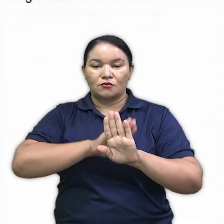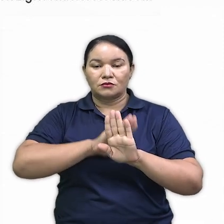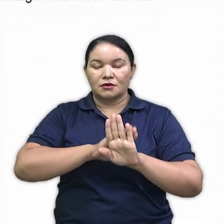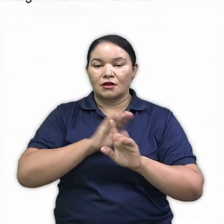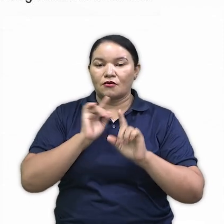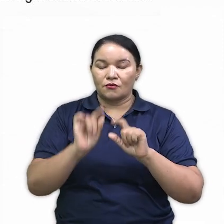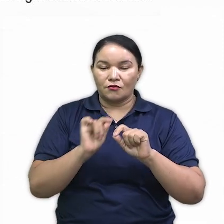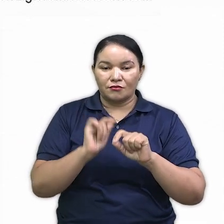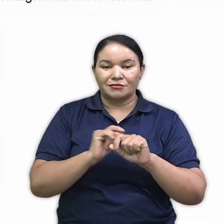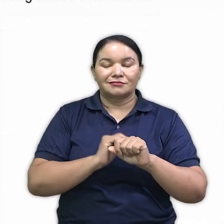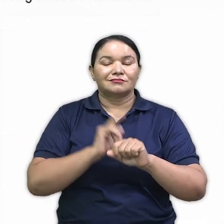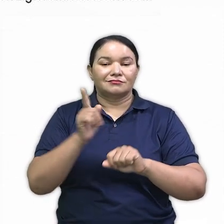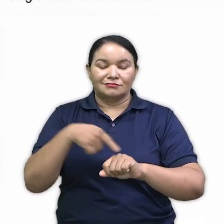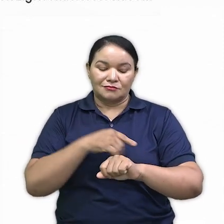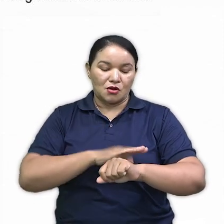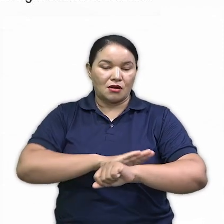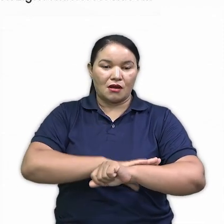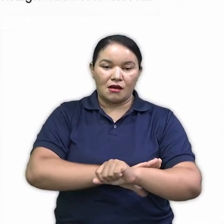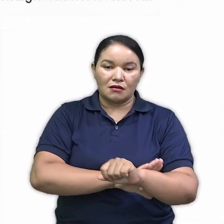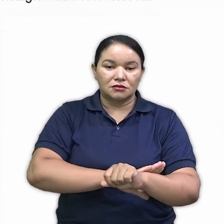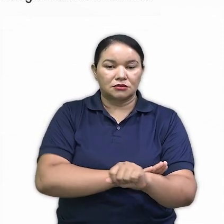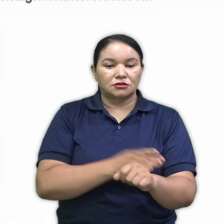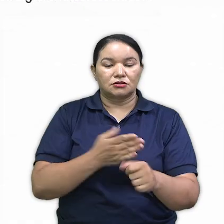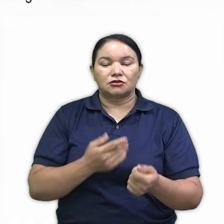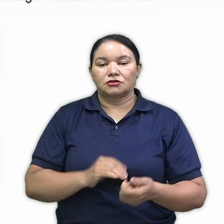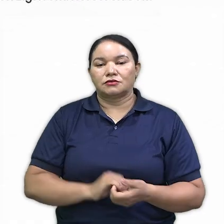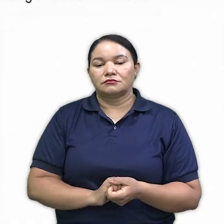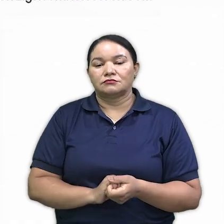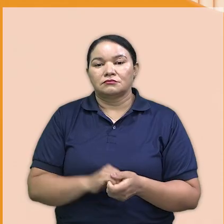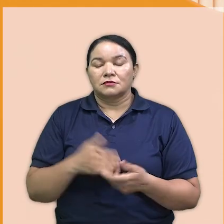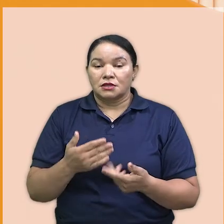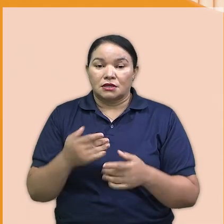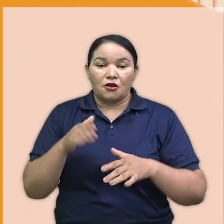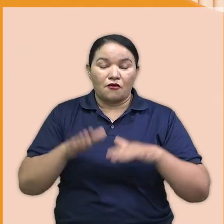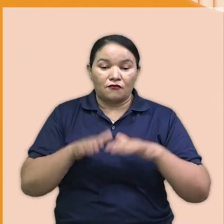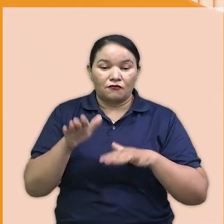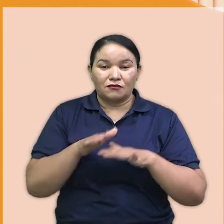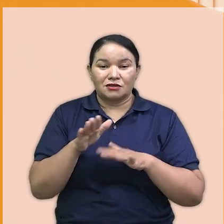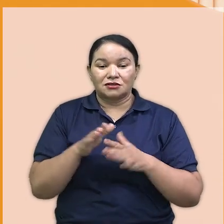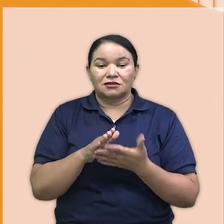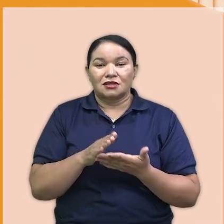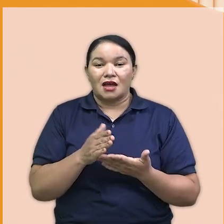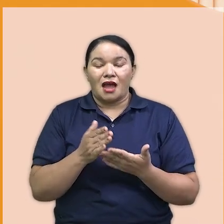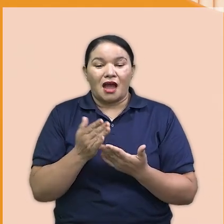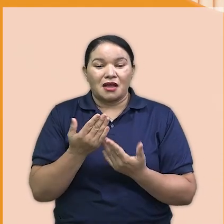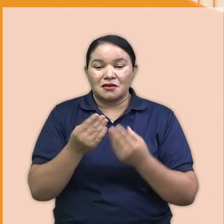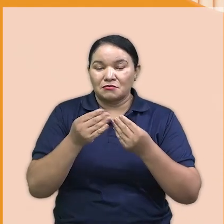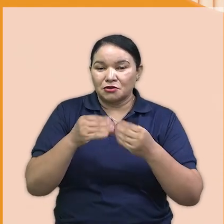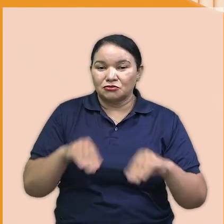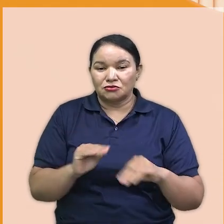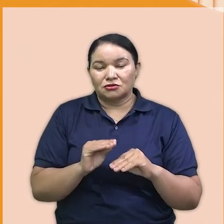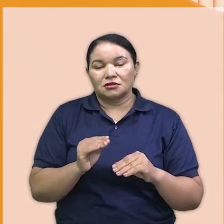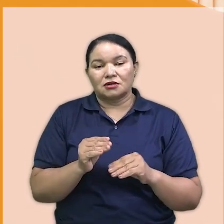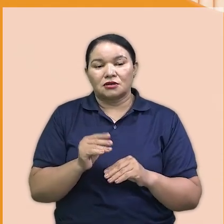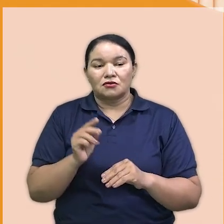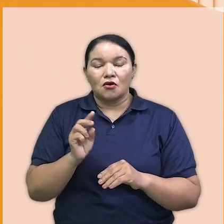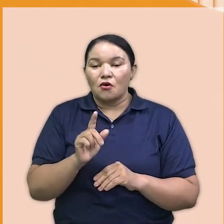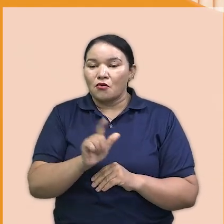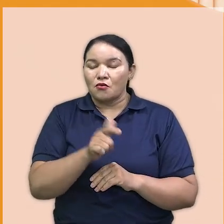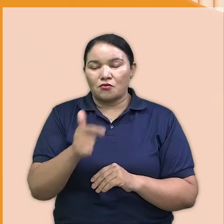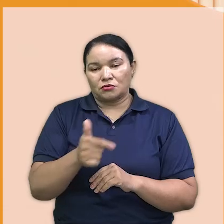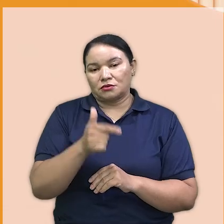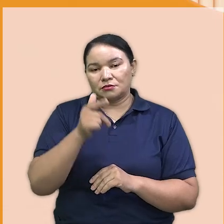daquela brincadeira, né, algo que está denegrindo, que está magoando, que está ferindo o outro,